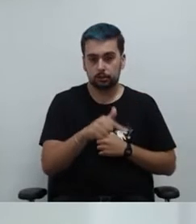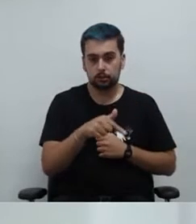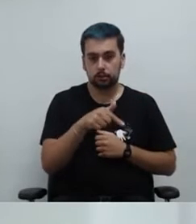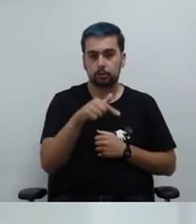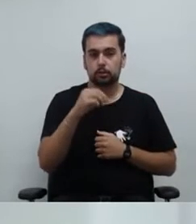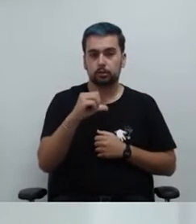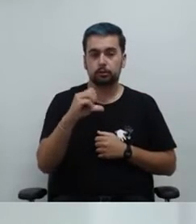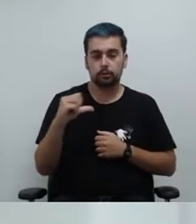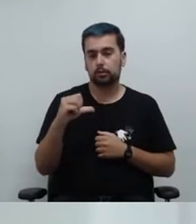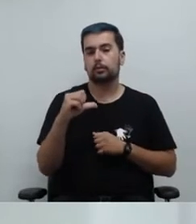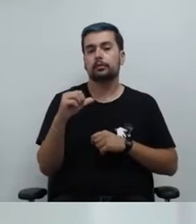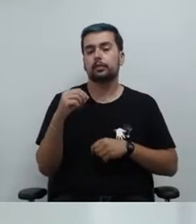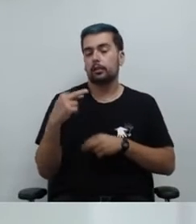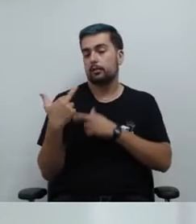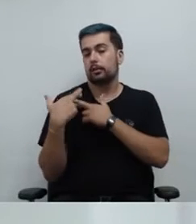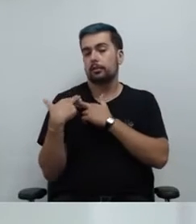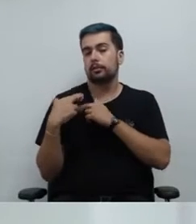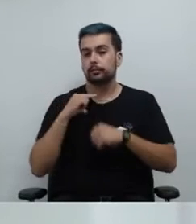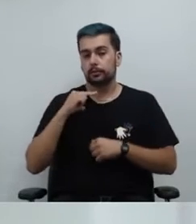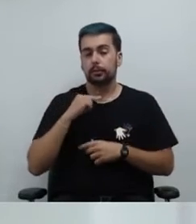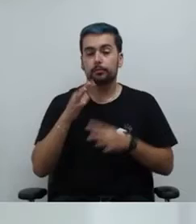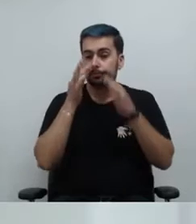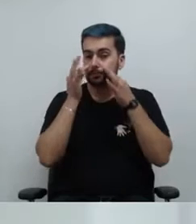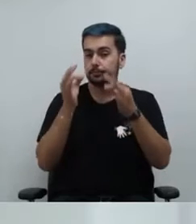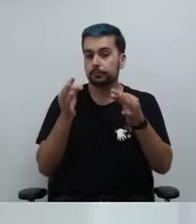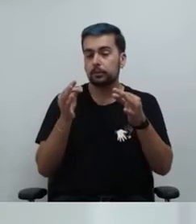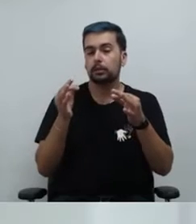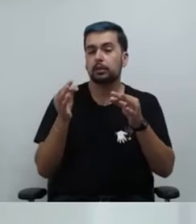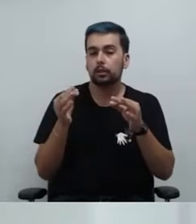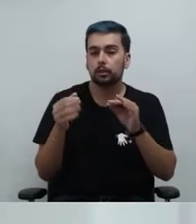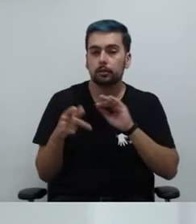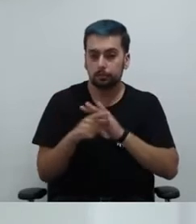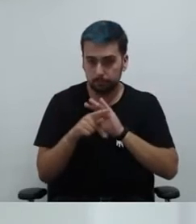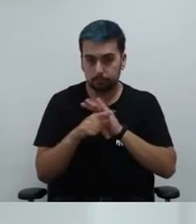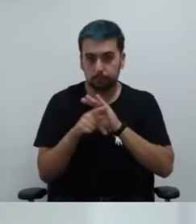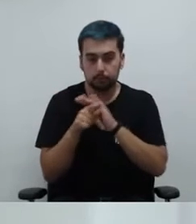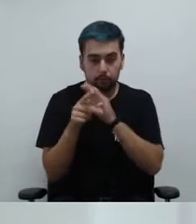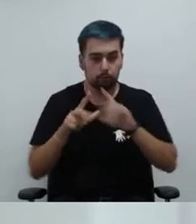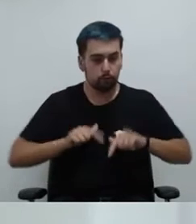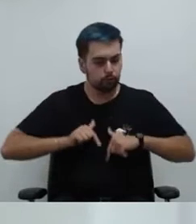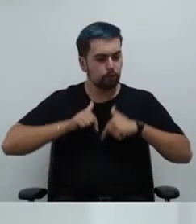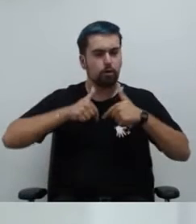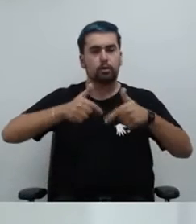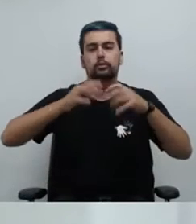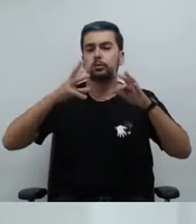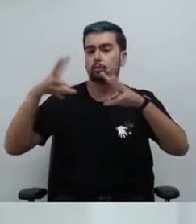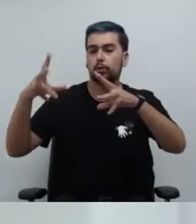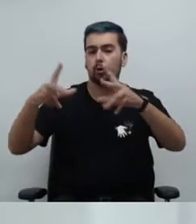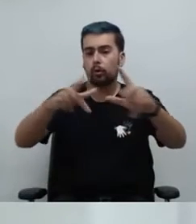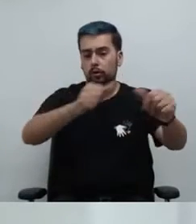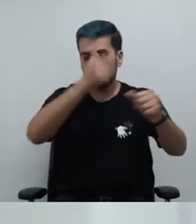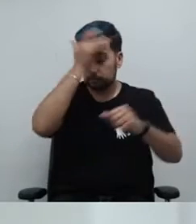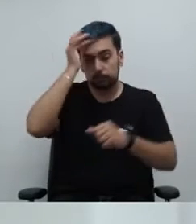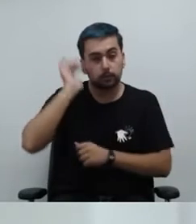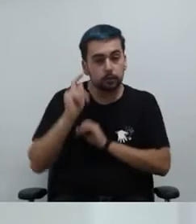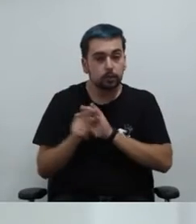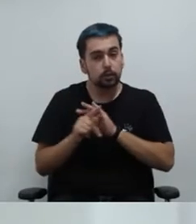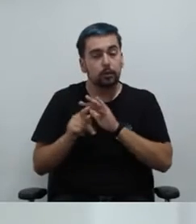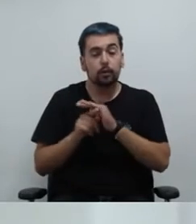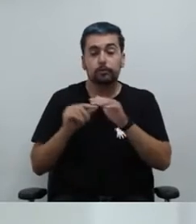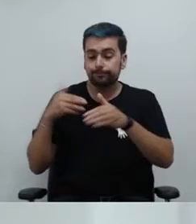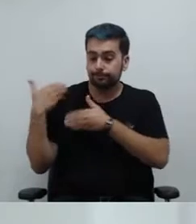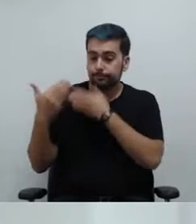providos. O que se observa, contudo, é que, em que pese os esforços empreendidos por todos os membros da carreira,